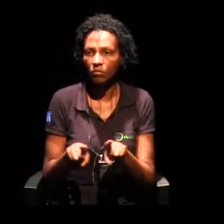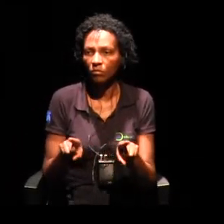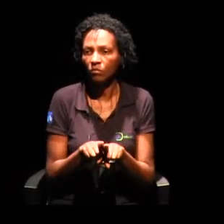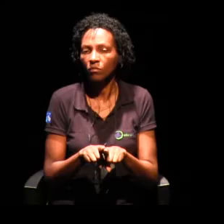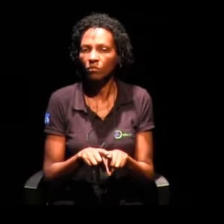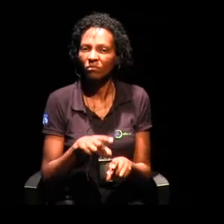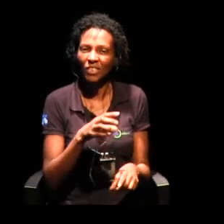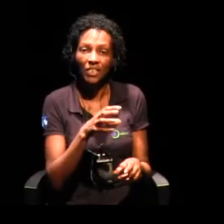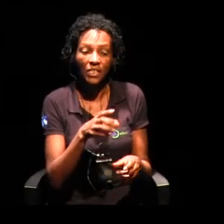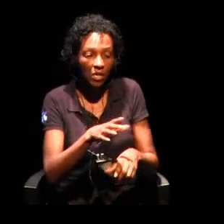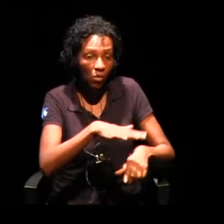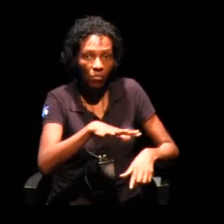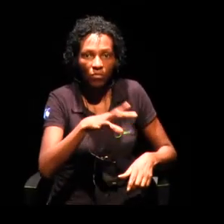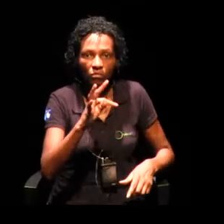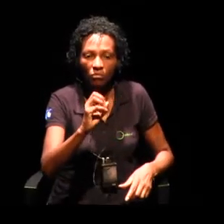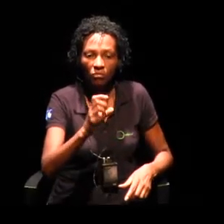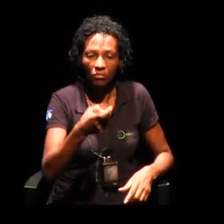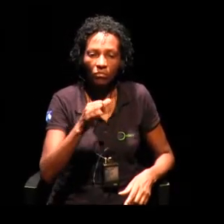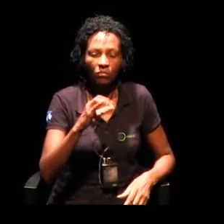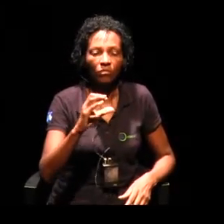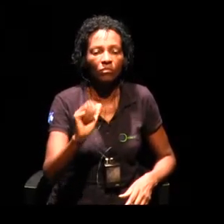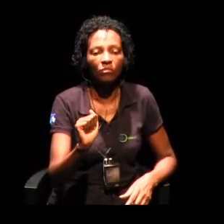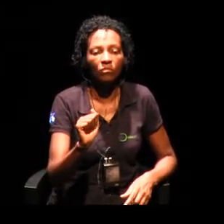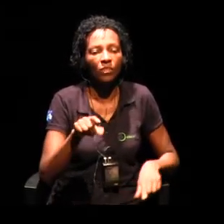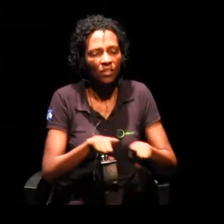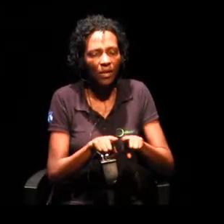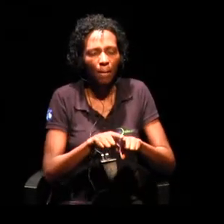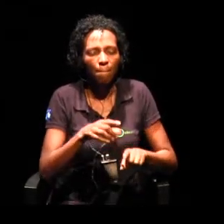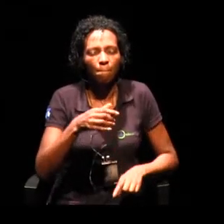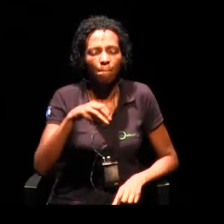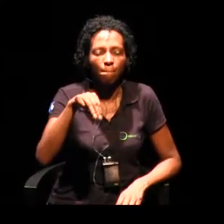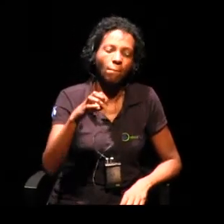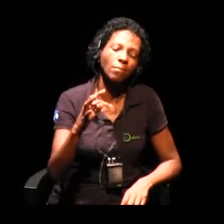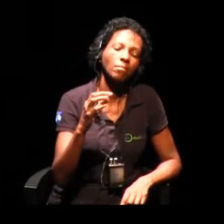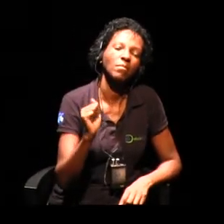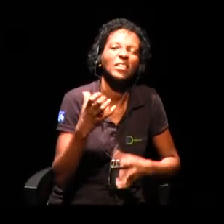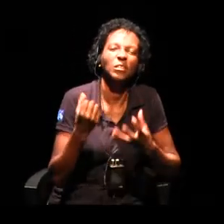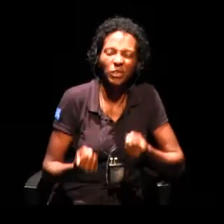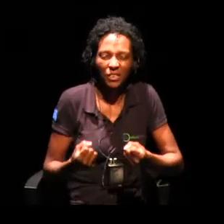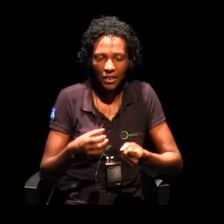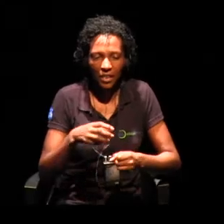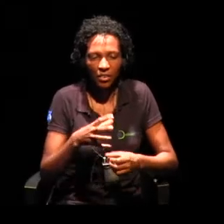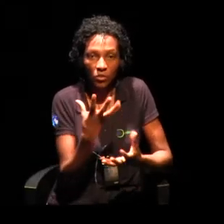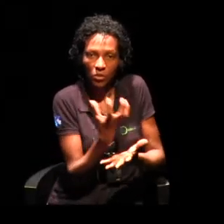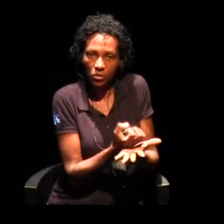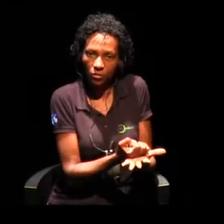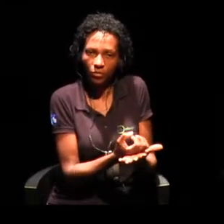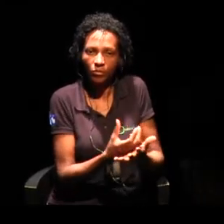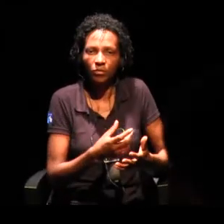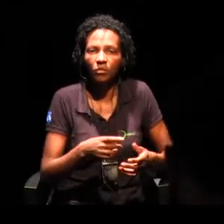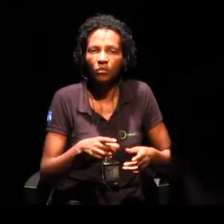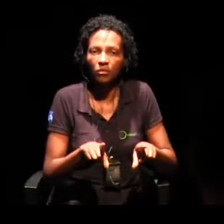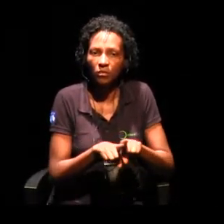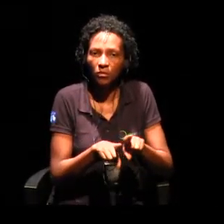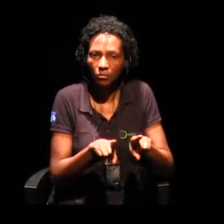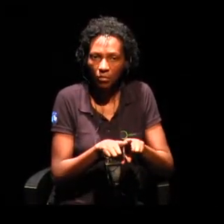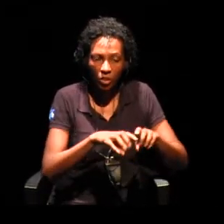sistemas que absorvem também a parte tóxica e os metais pesados também